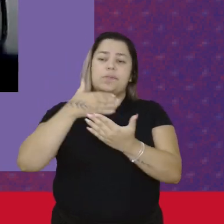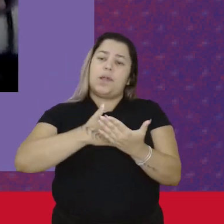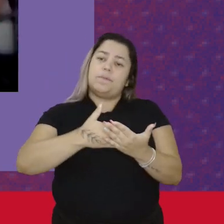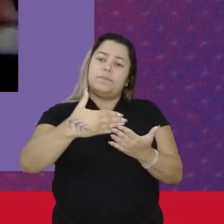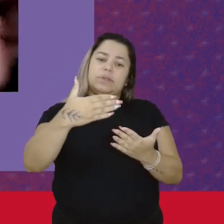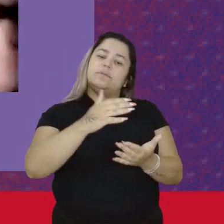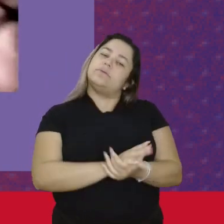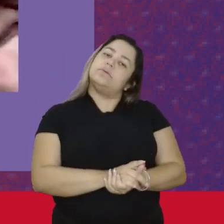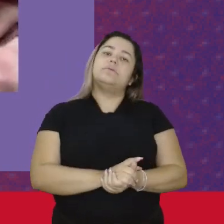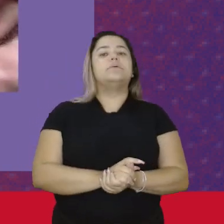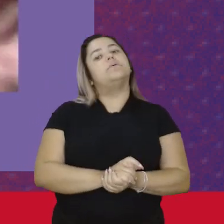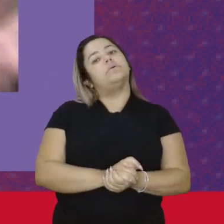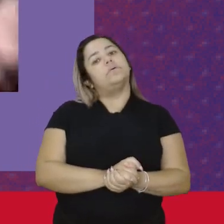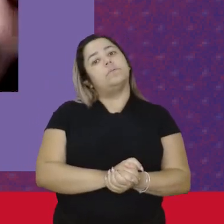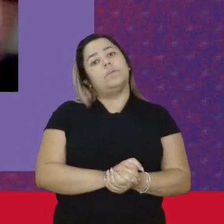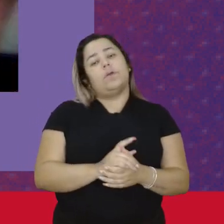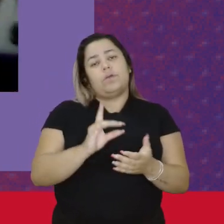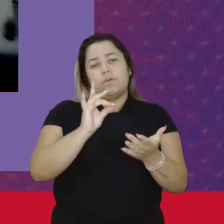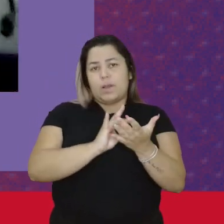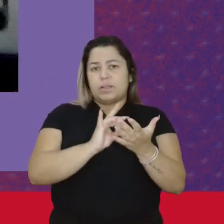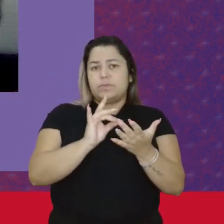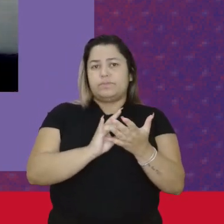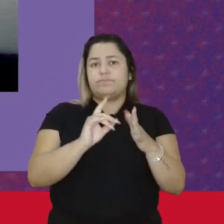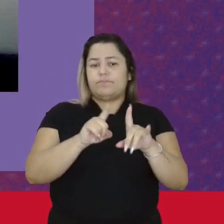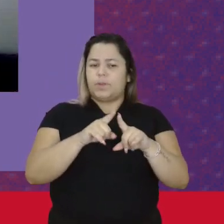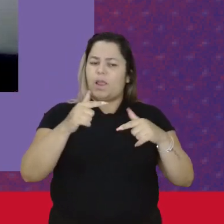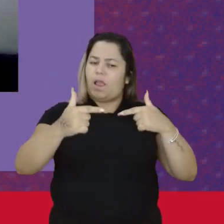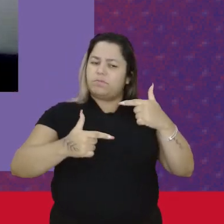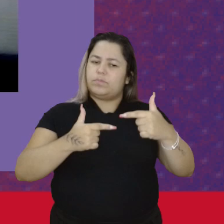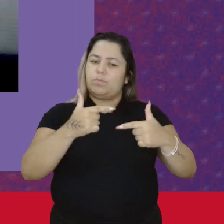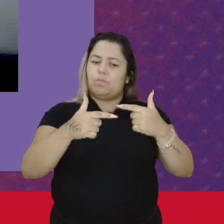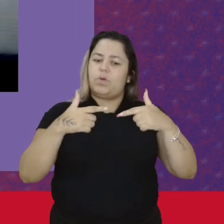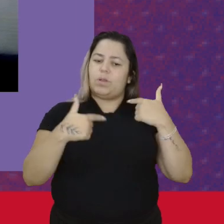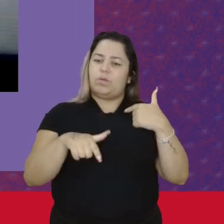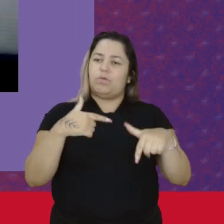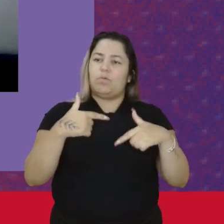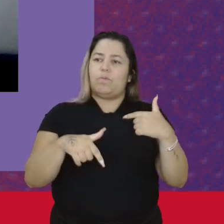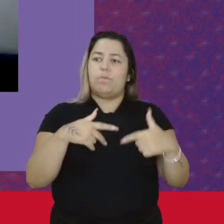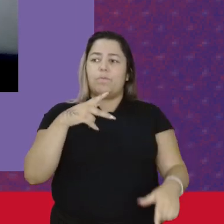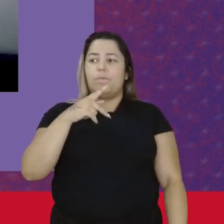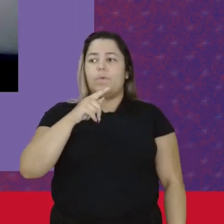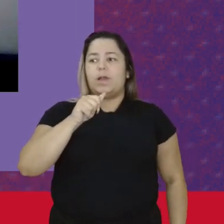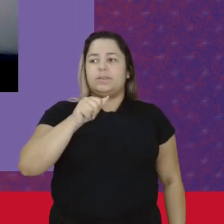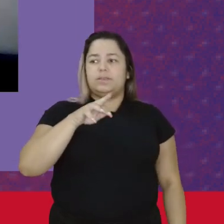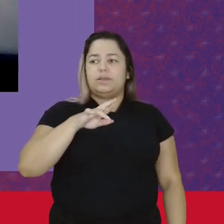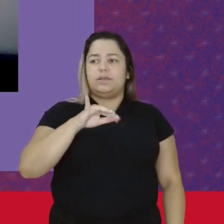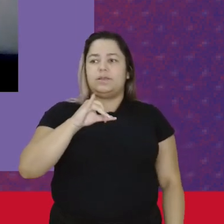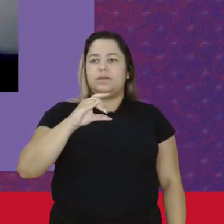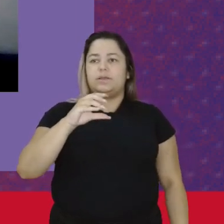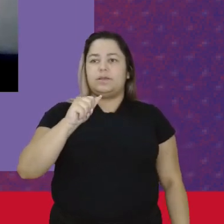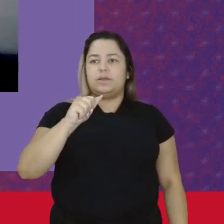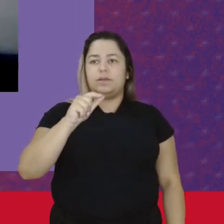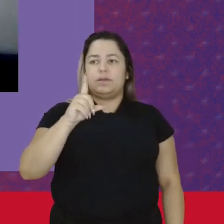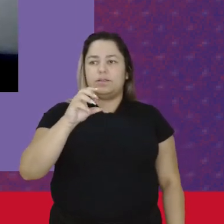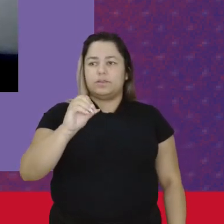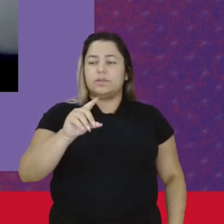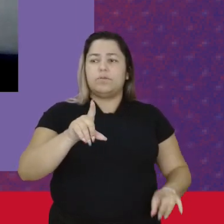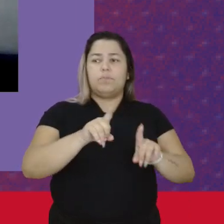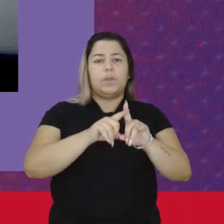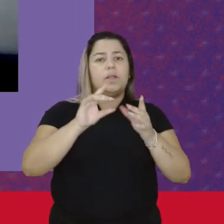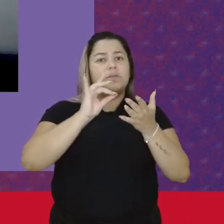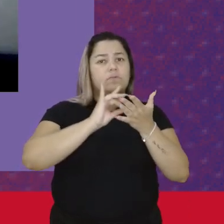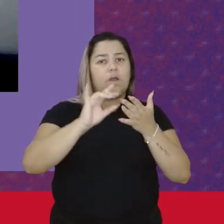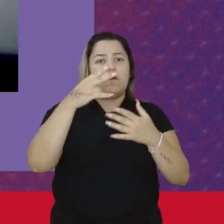iniciando, porque ela, de fato, eu acho que ela enfrentava uma luta contra o patriarcado, e ela escreveu